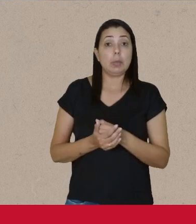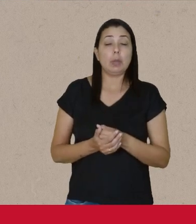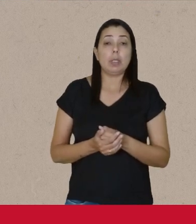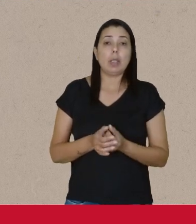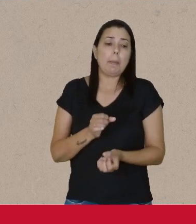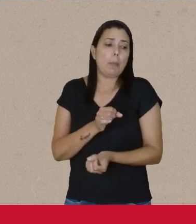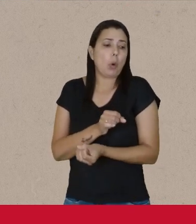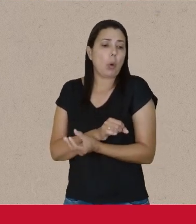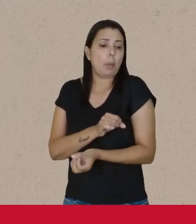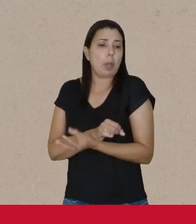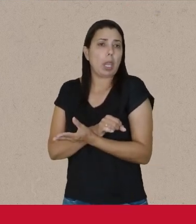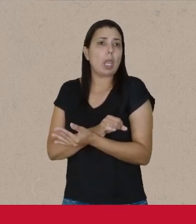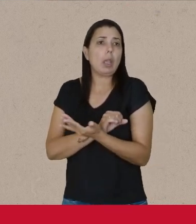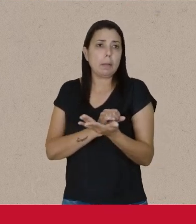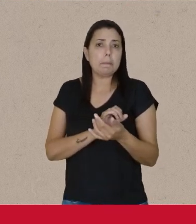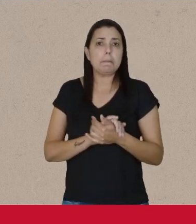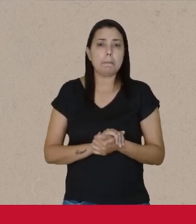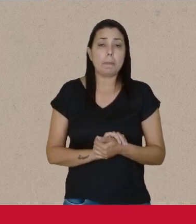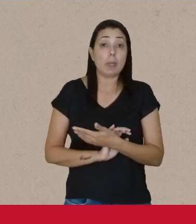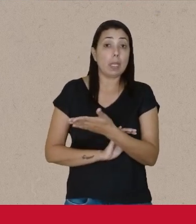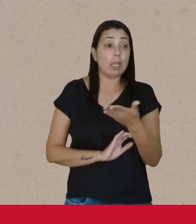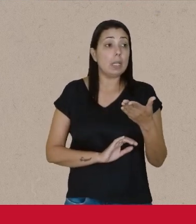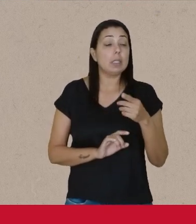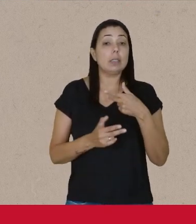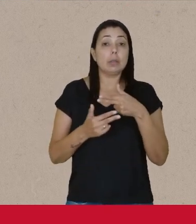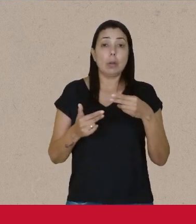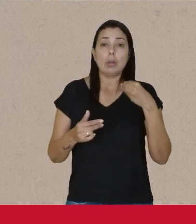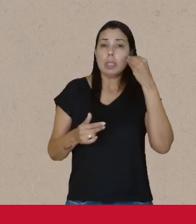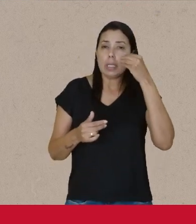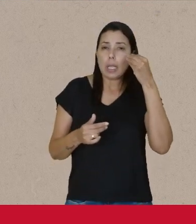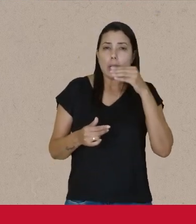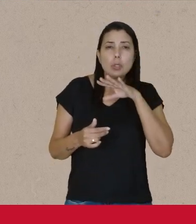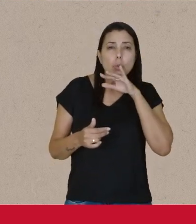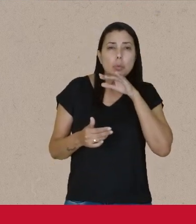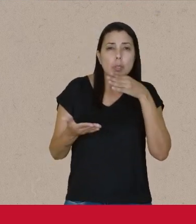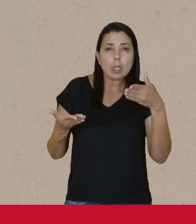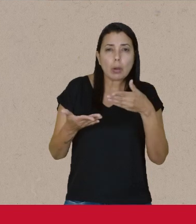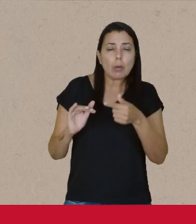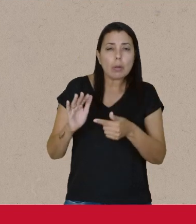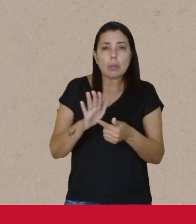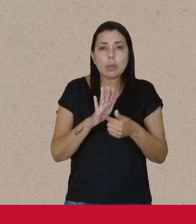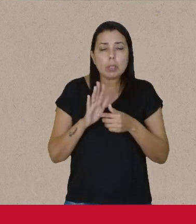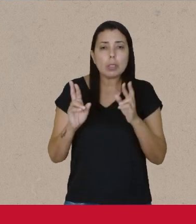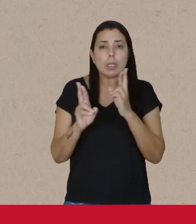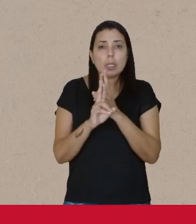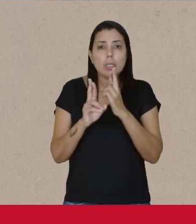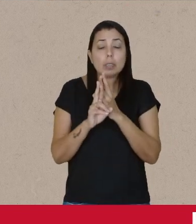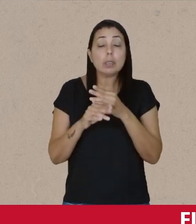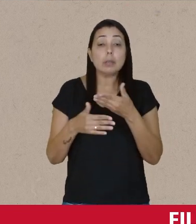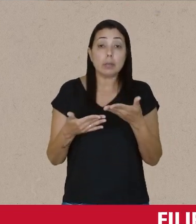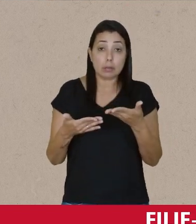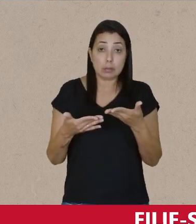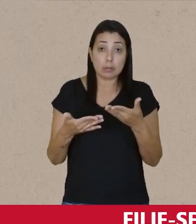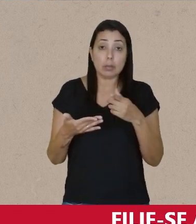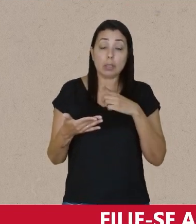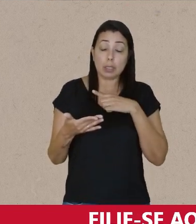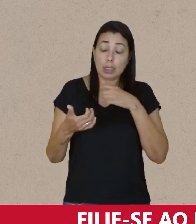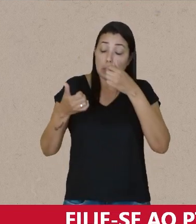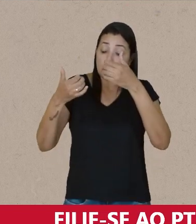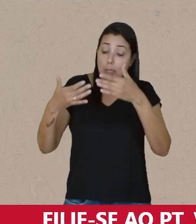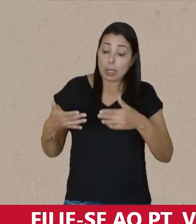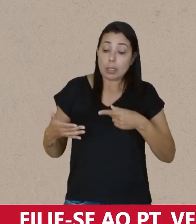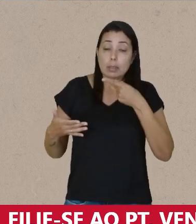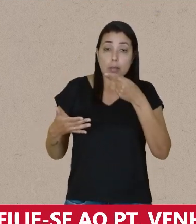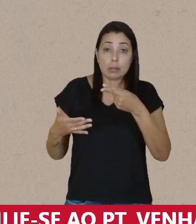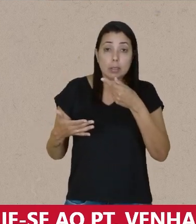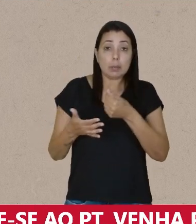propina, esses testes horríveis que agora estão sendo revelados em relação ao Prevent Senior. E eu tenho falado, Ana,